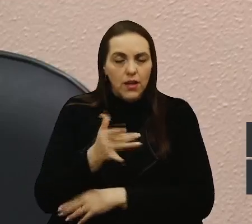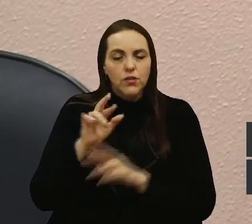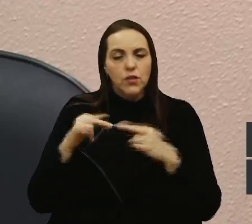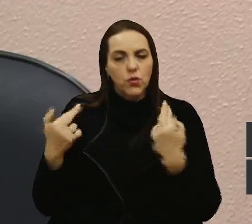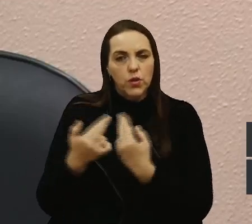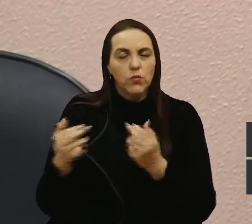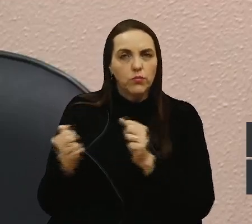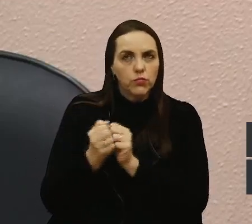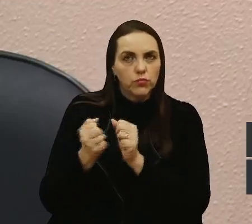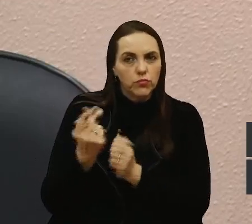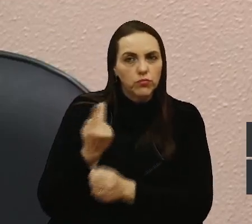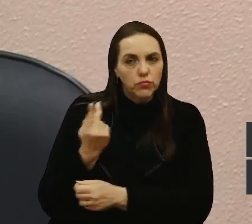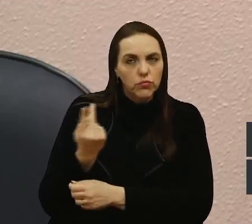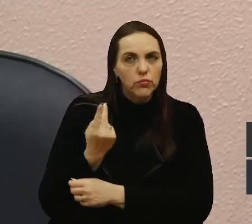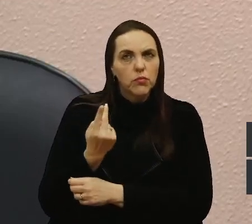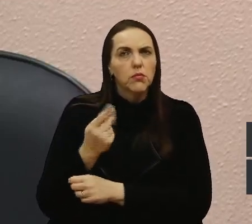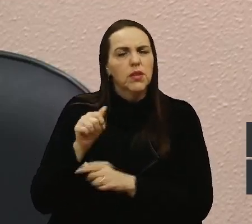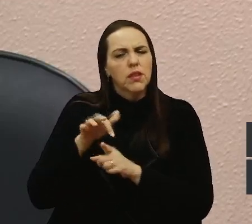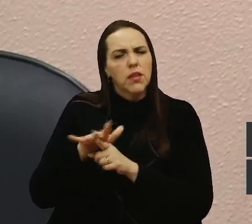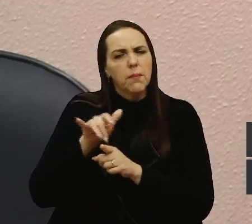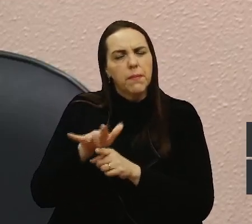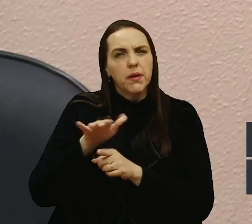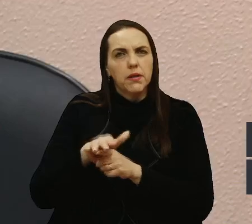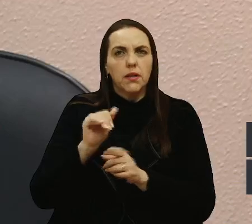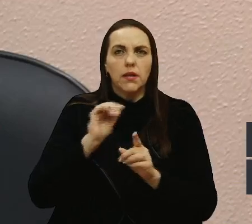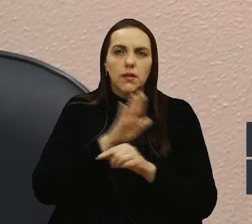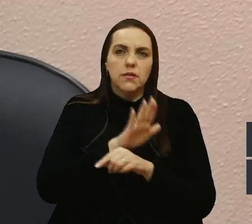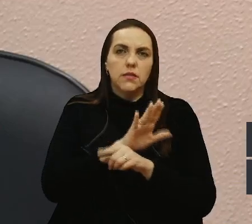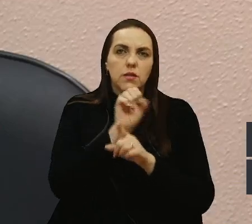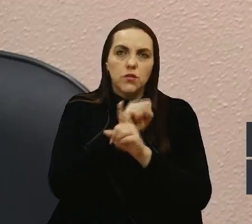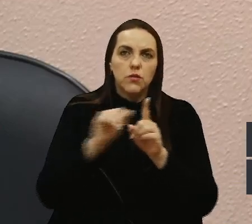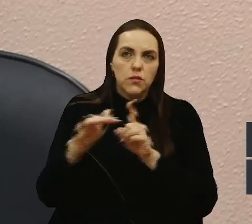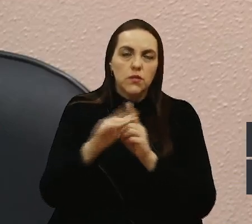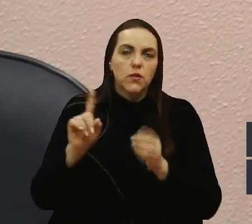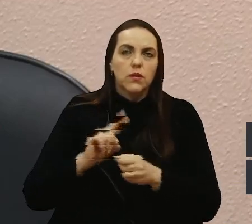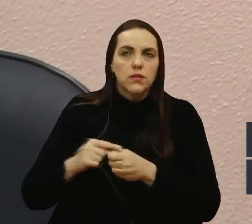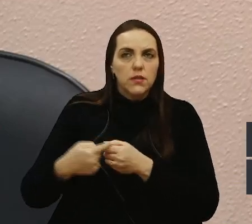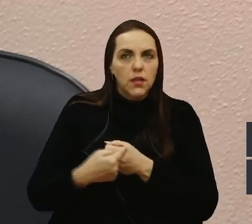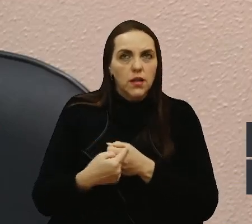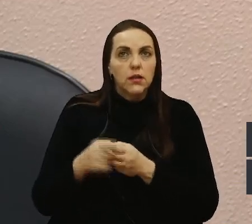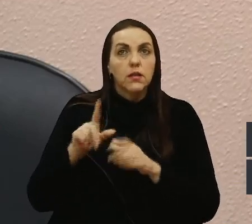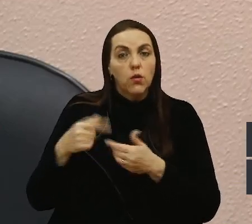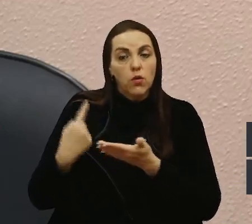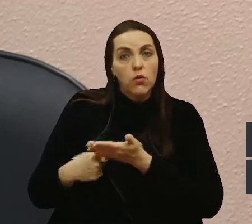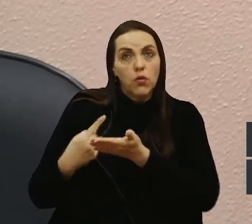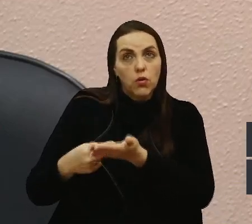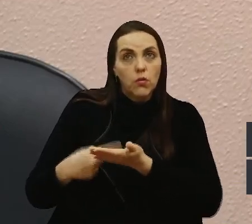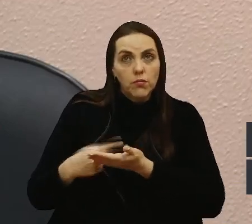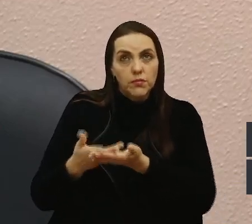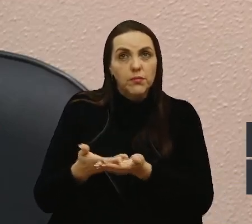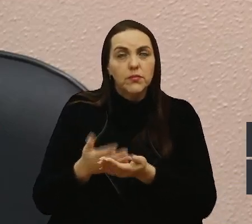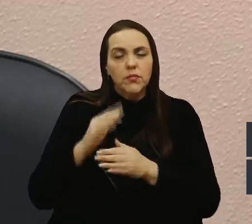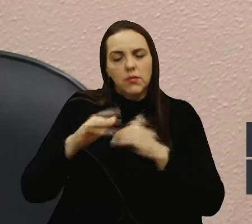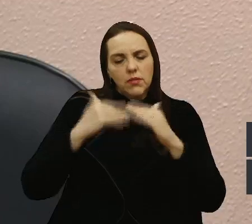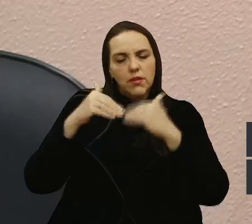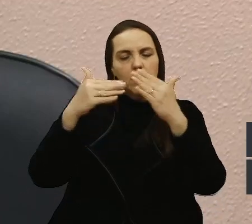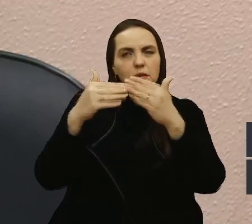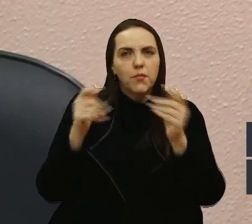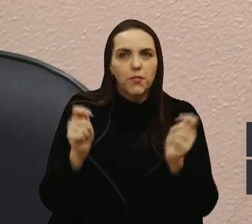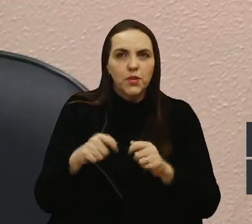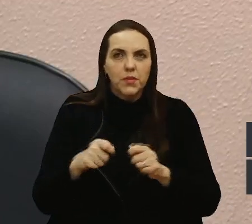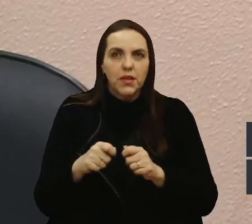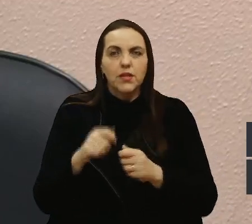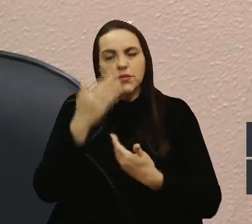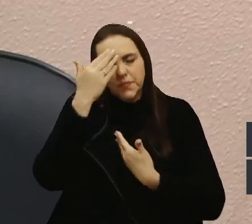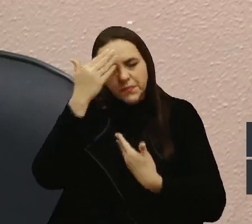ele sobre diversas demandas da assistência social da nossa cidade e ali combinamos diversas possibilidades de avanços. Então, gostaria de